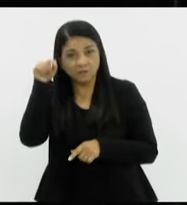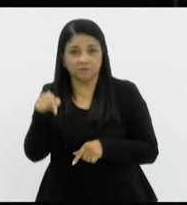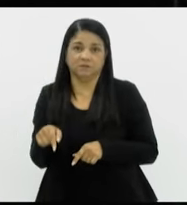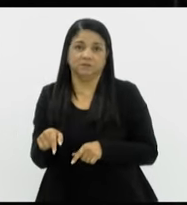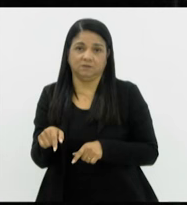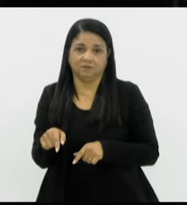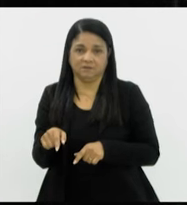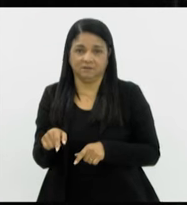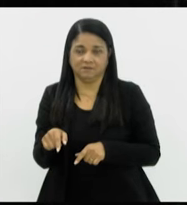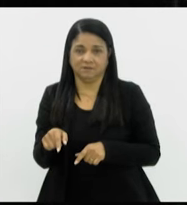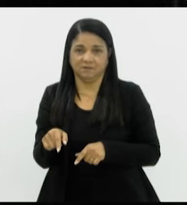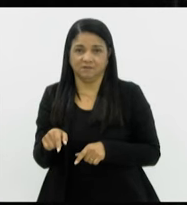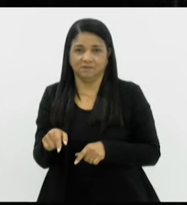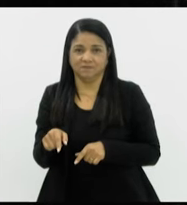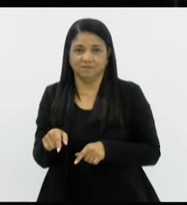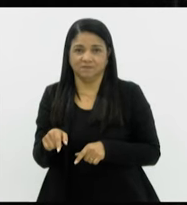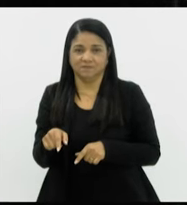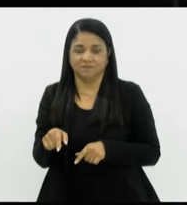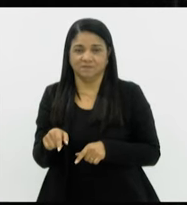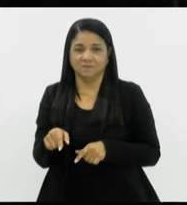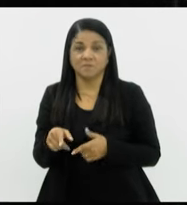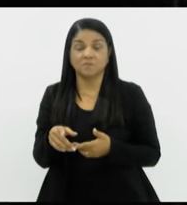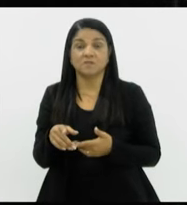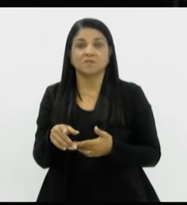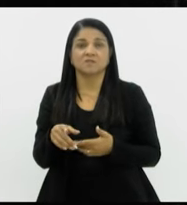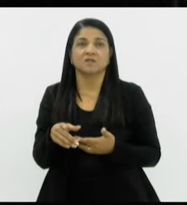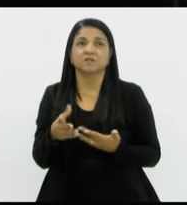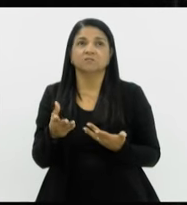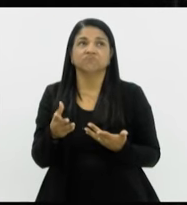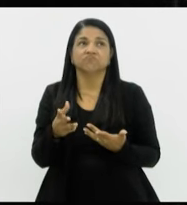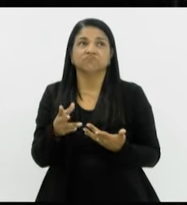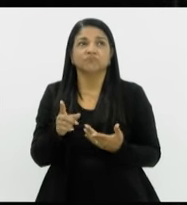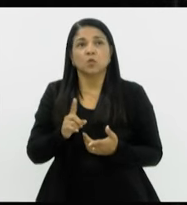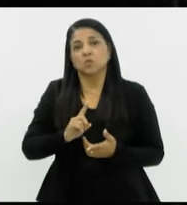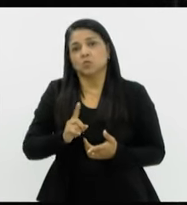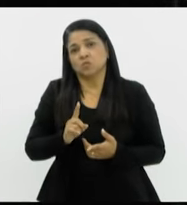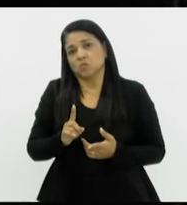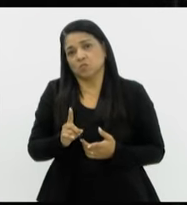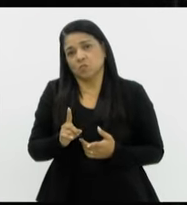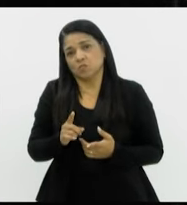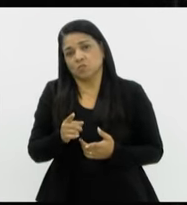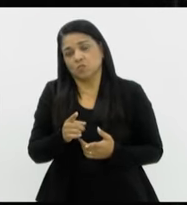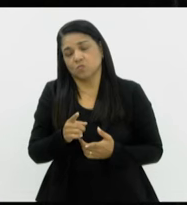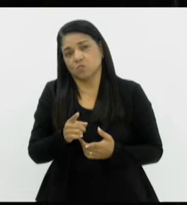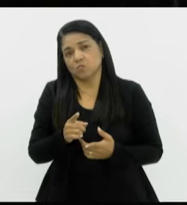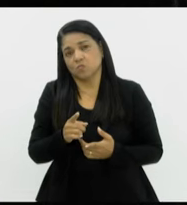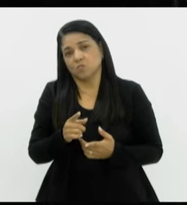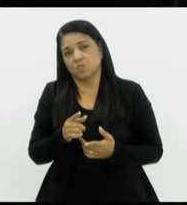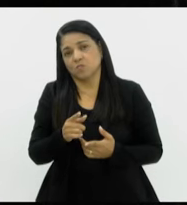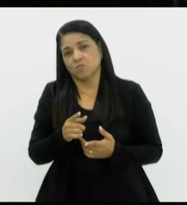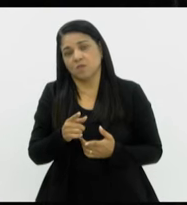porque não vai ficar submetido à máfia dos